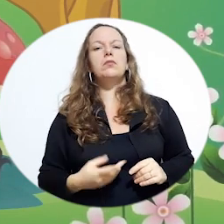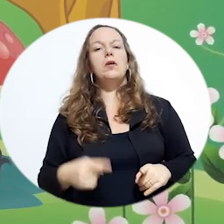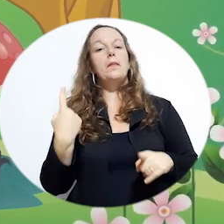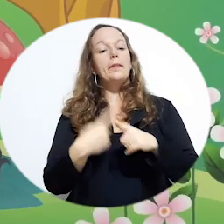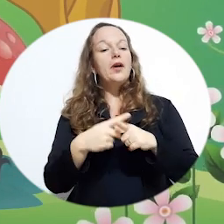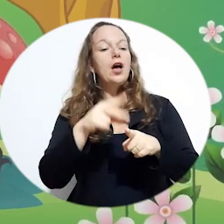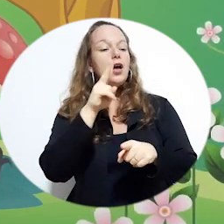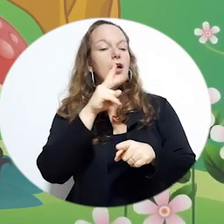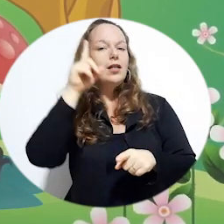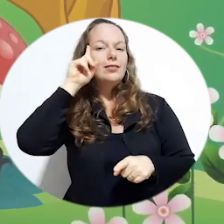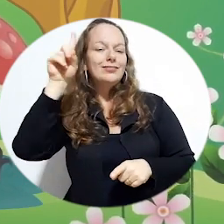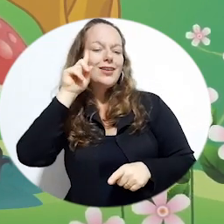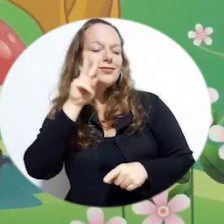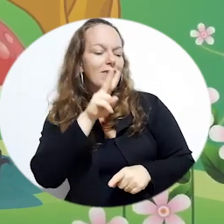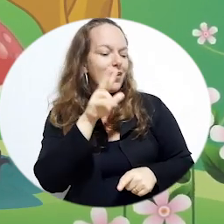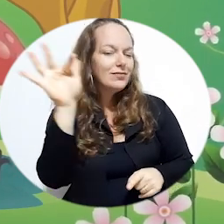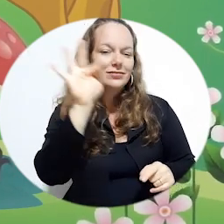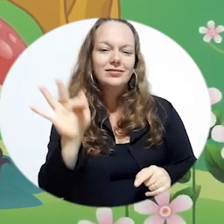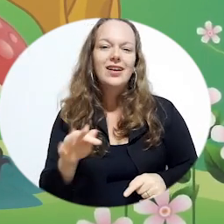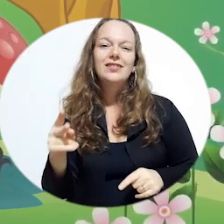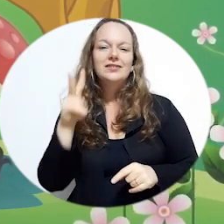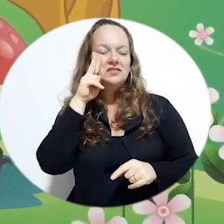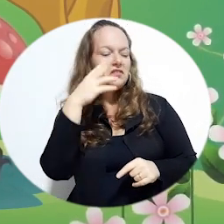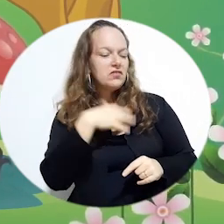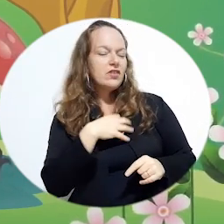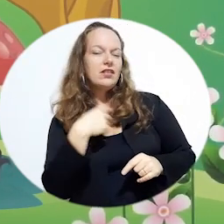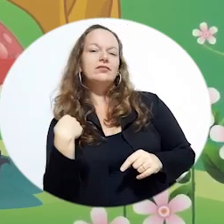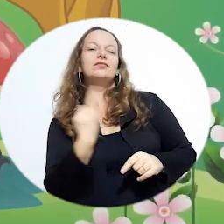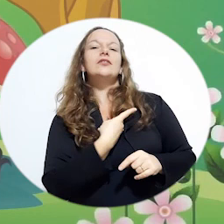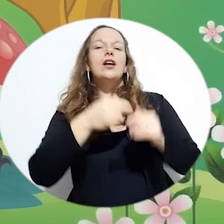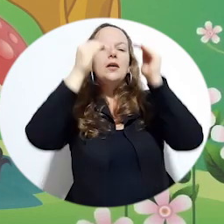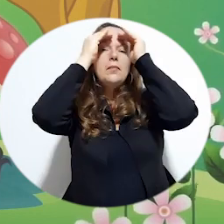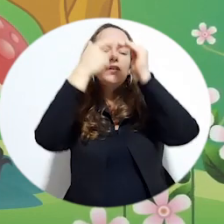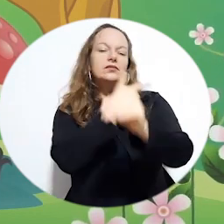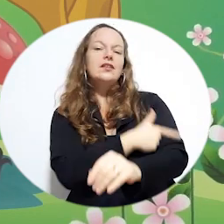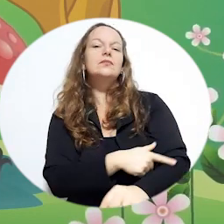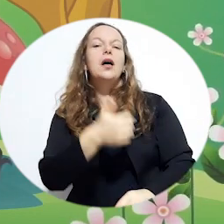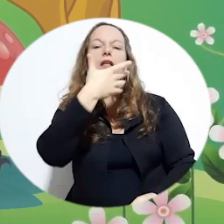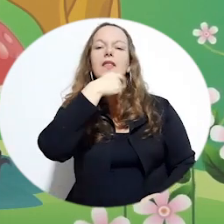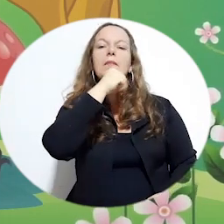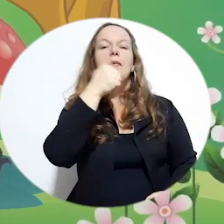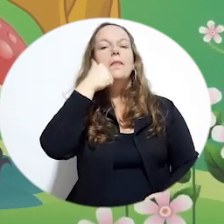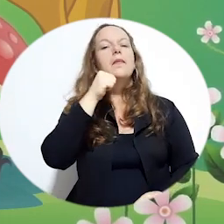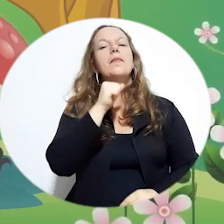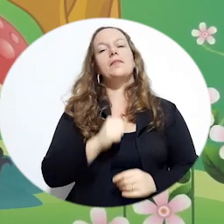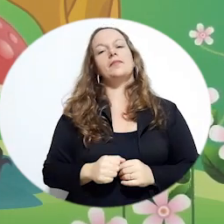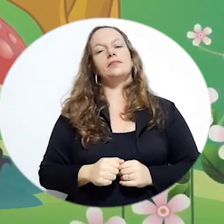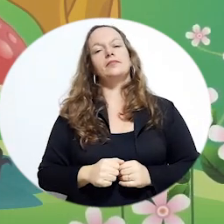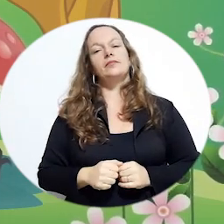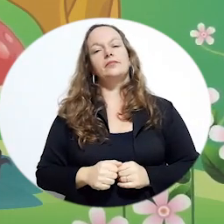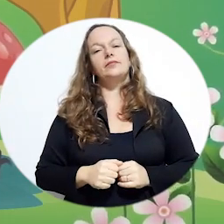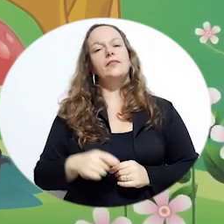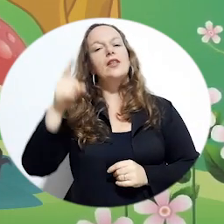os nossos pais, nós garantimos vida longa. Sim, nós permanecemos